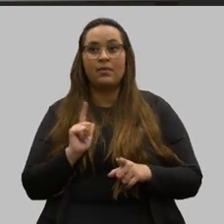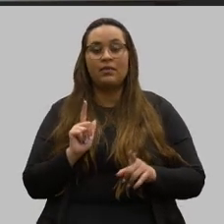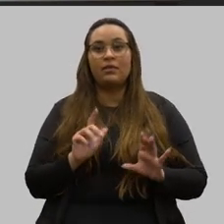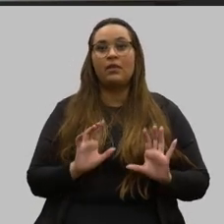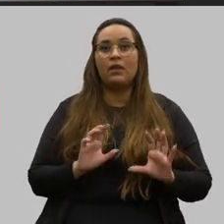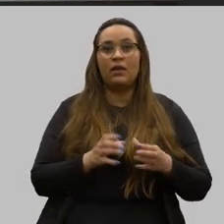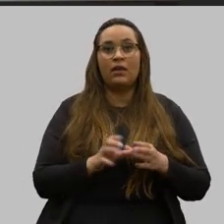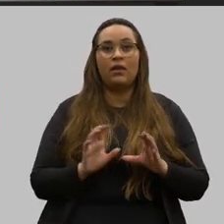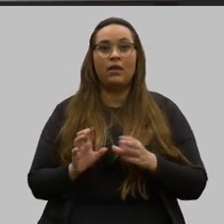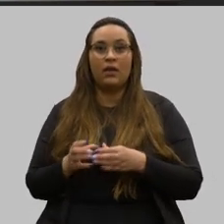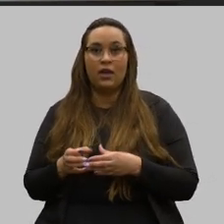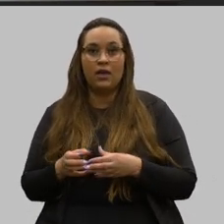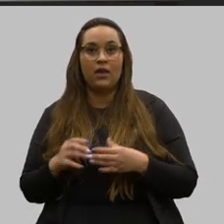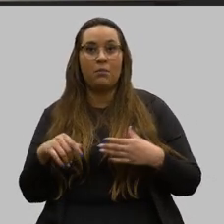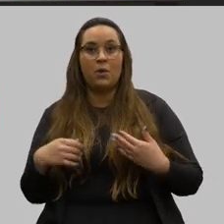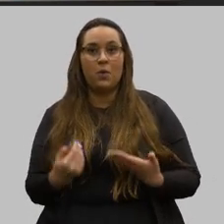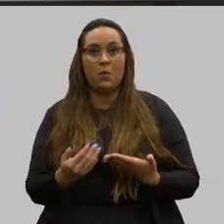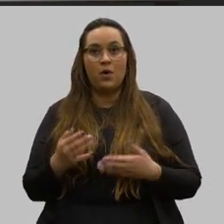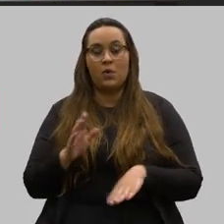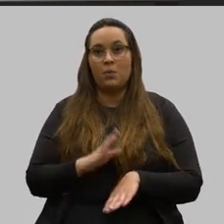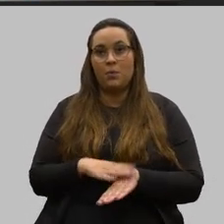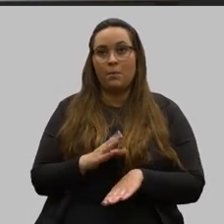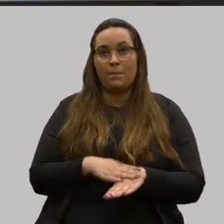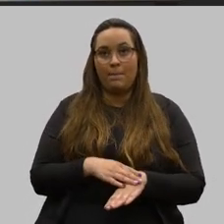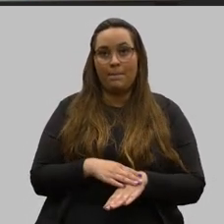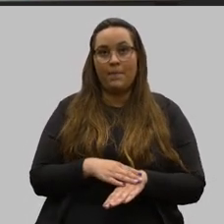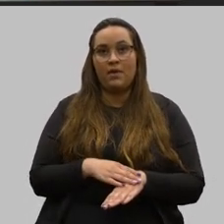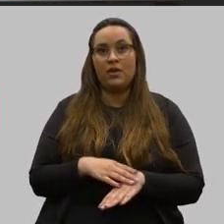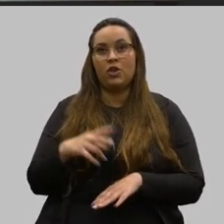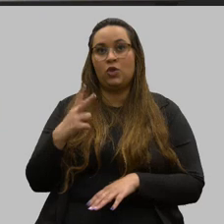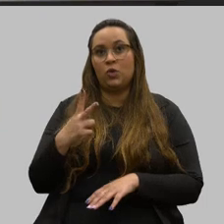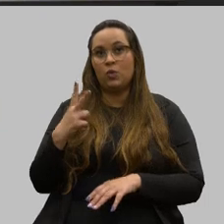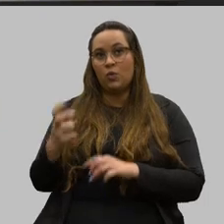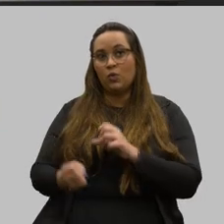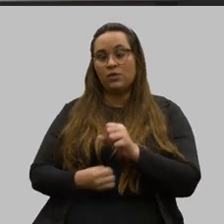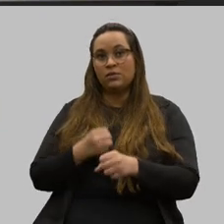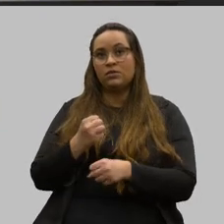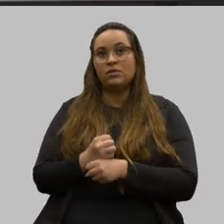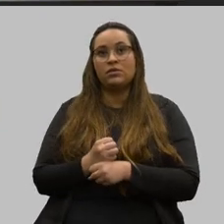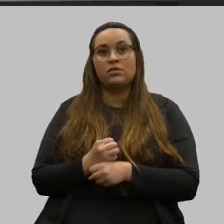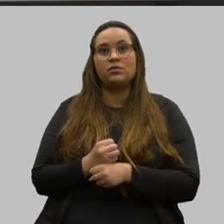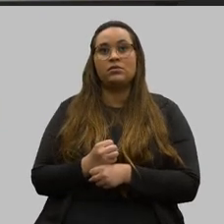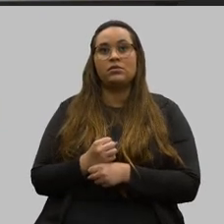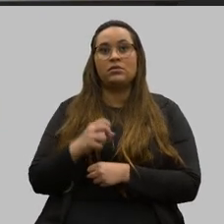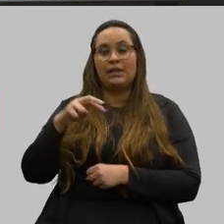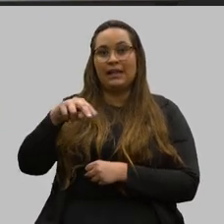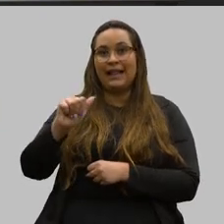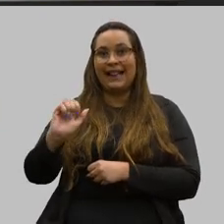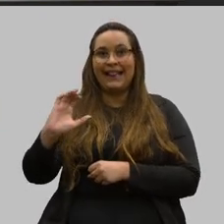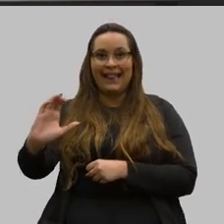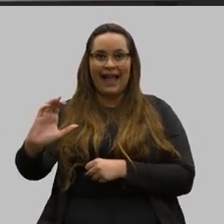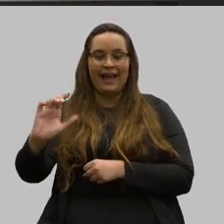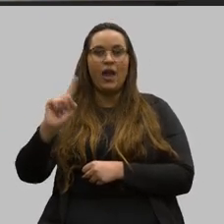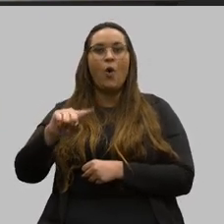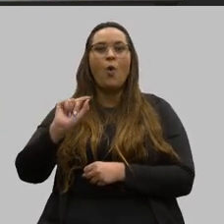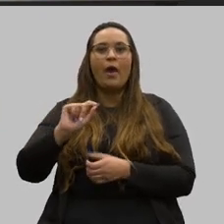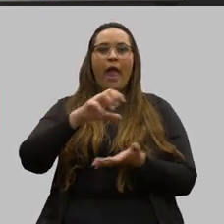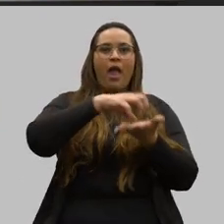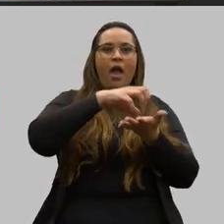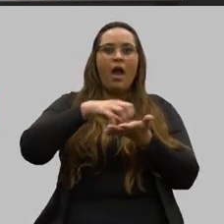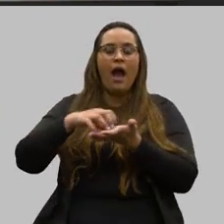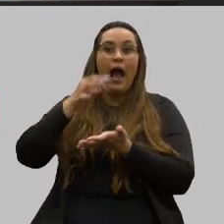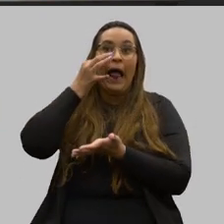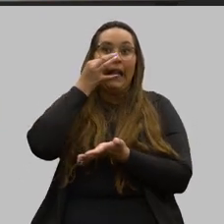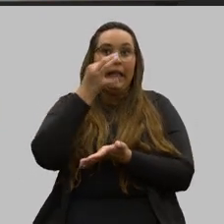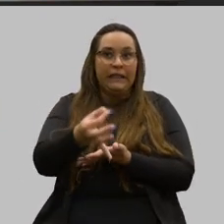estiagem nós desenvolvemos já a dois anos os nax que são os núcleos de atenção de chuva são militares